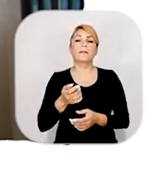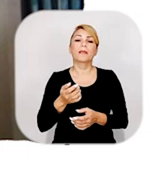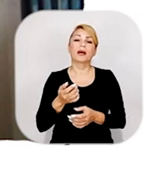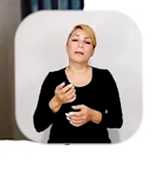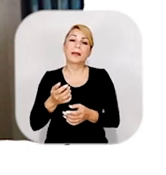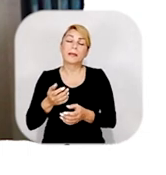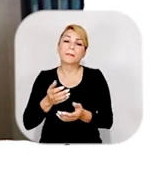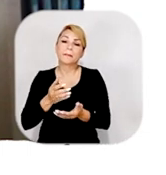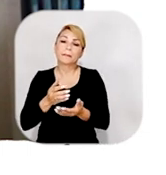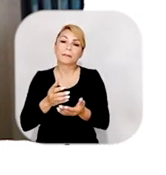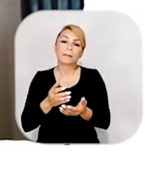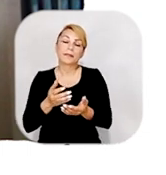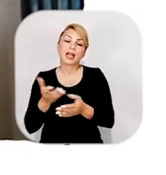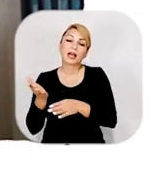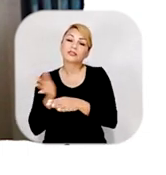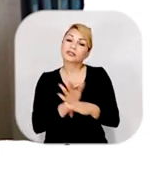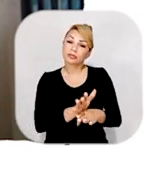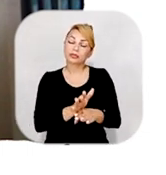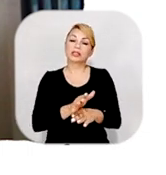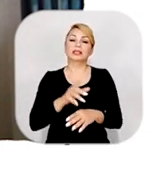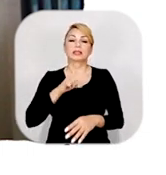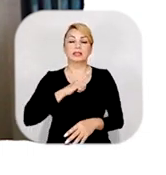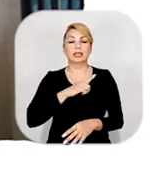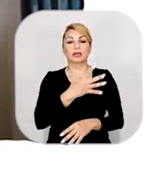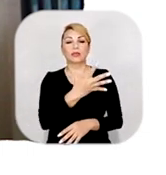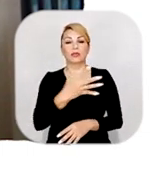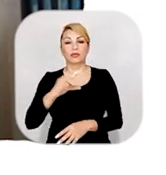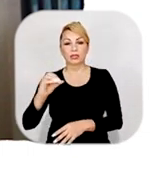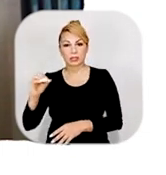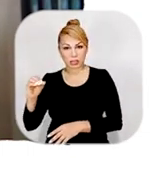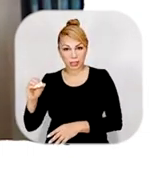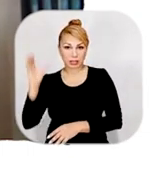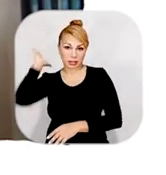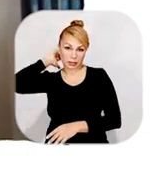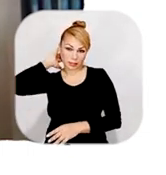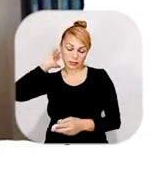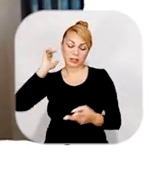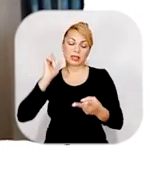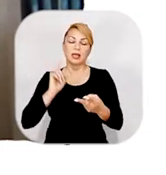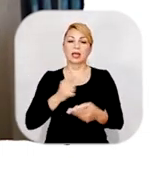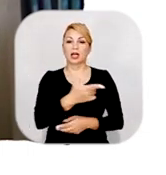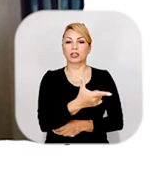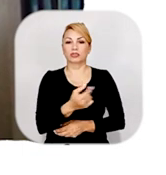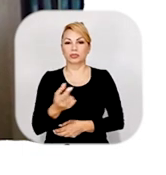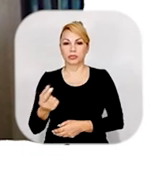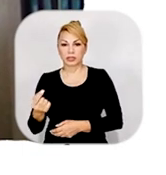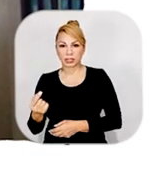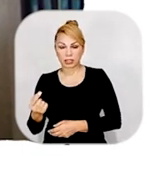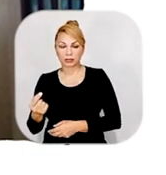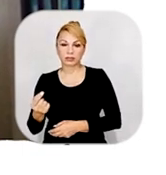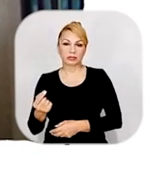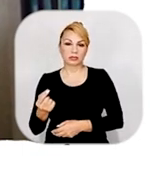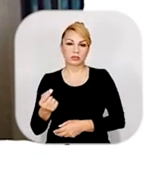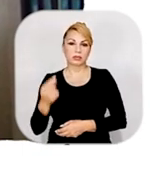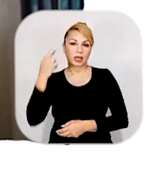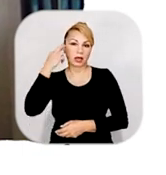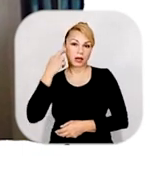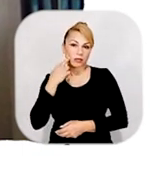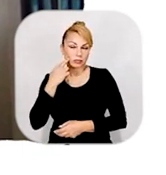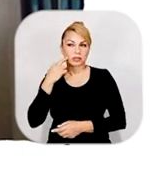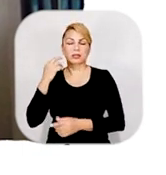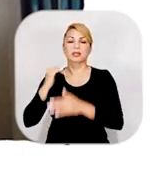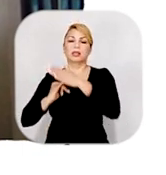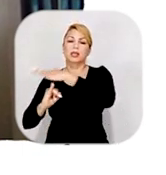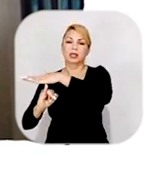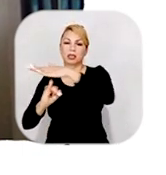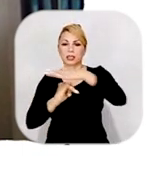Tem 400 exemplares desse livro em Belém, 200 devem ir para Rondônia, para a mão dos professores indígenas, para as instituições